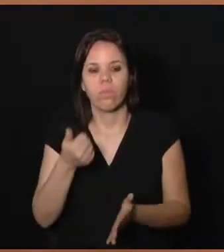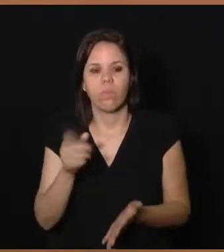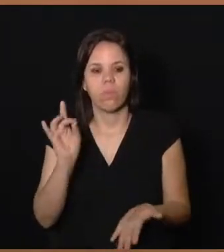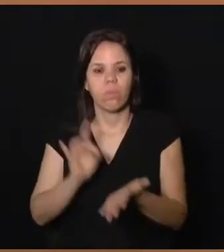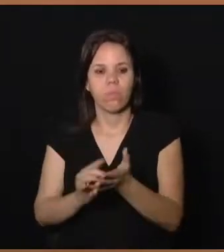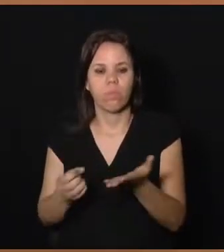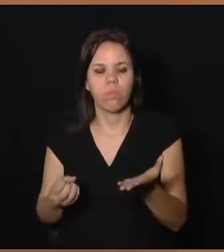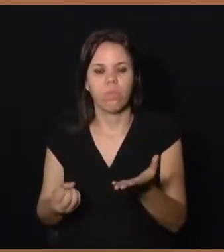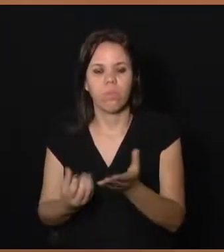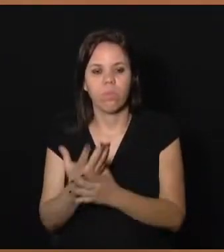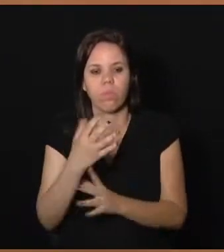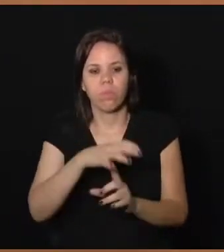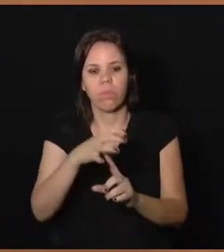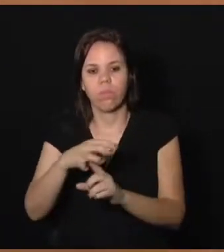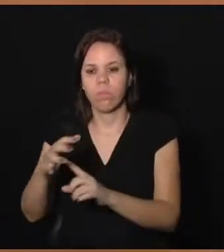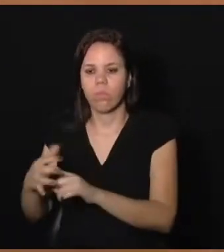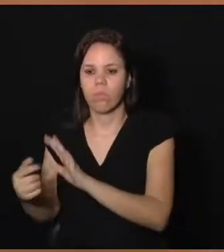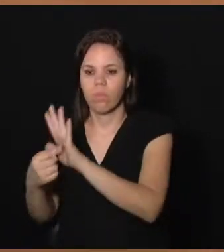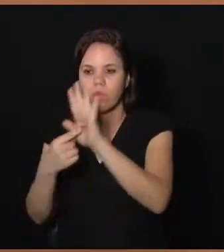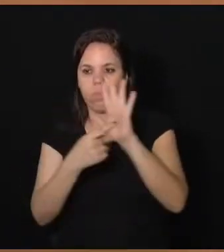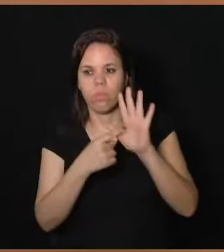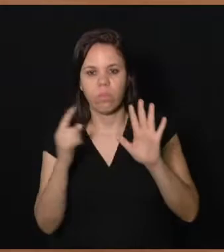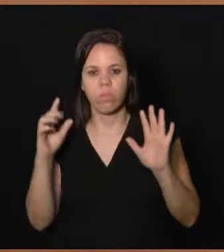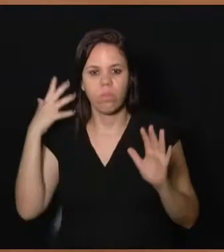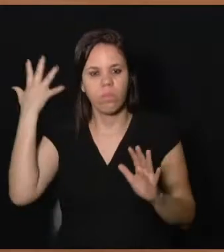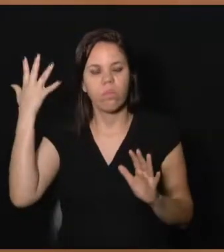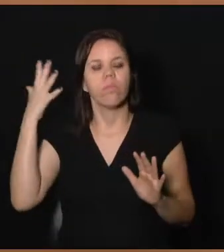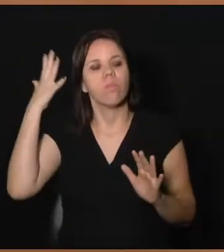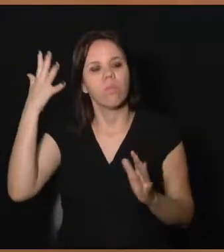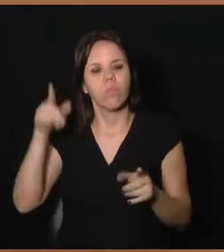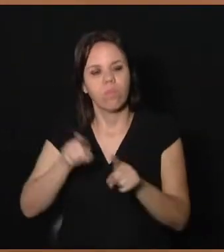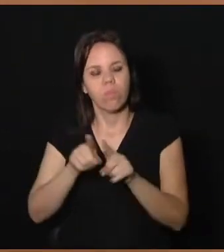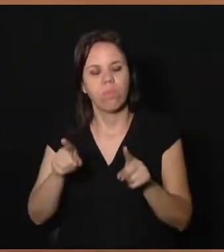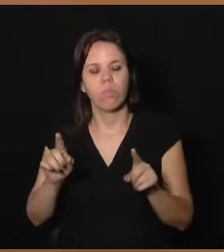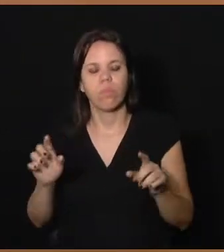realização dessas feiras, desses eventos, capacitando aí,